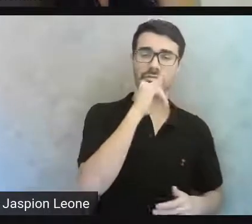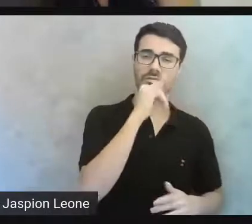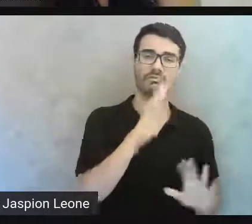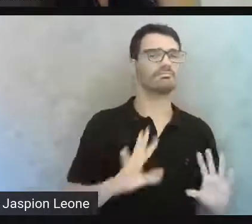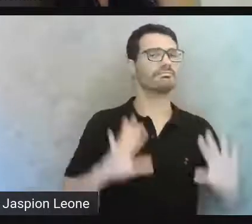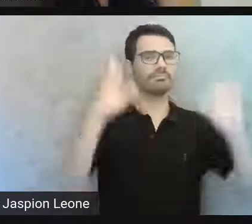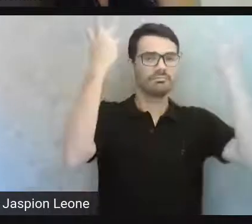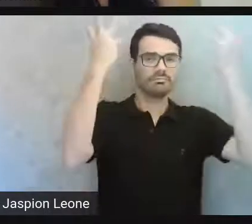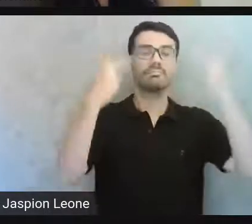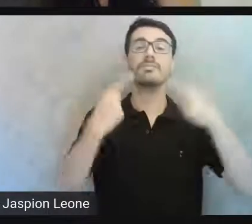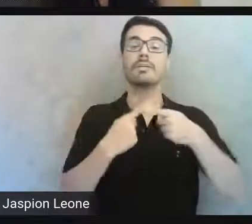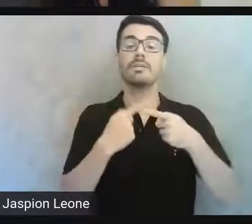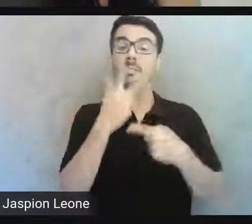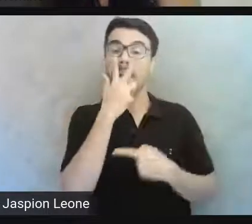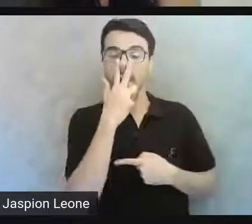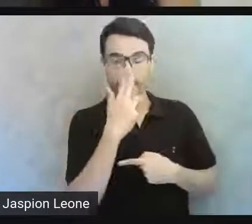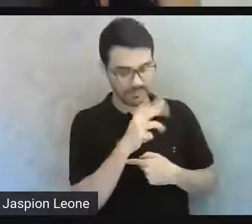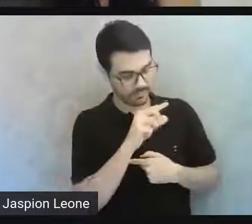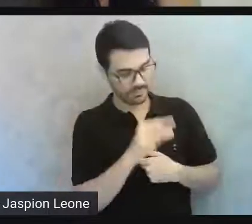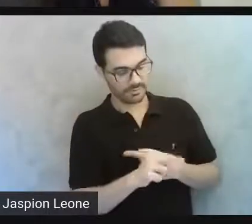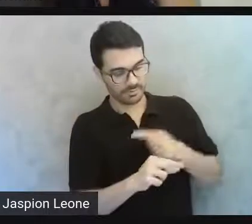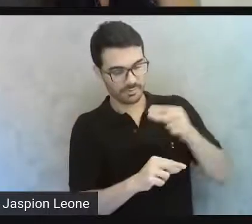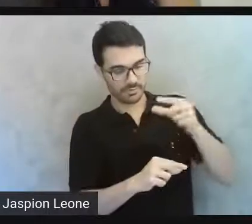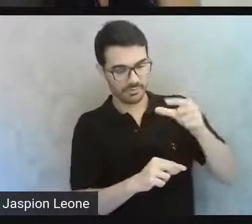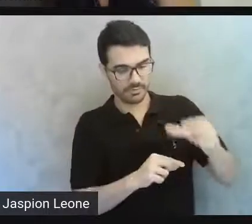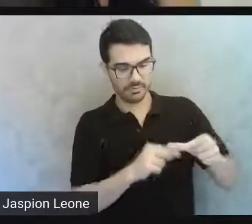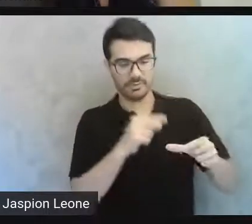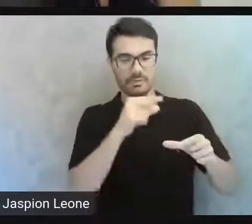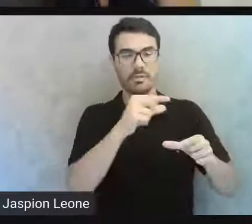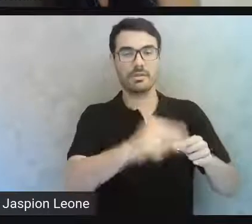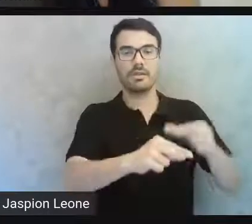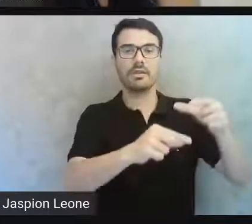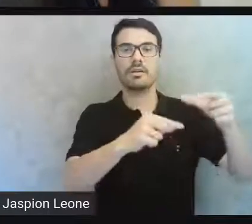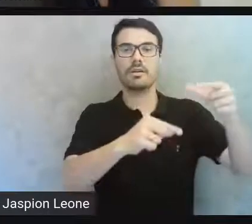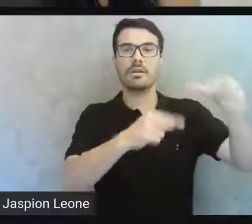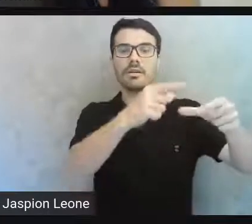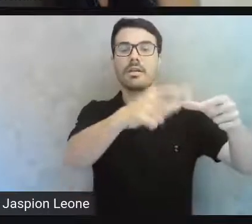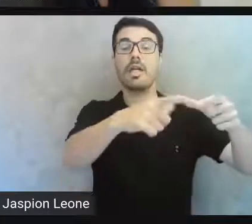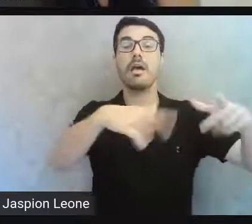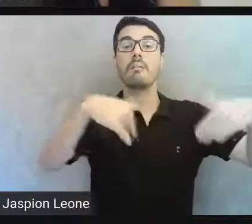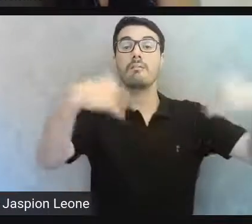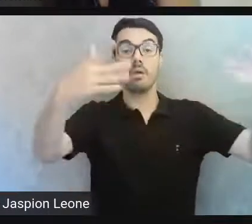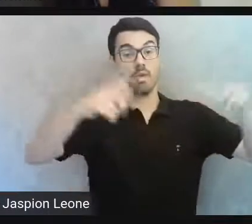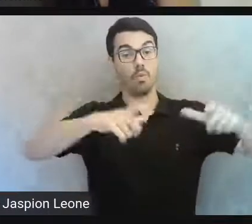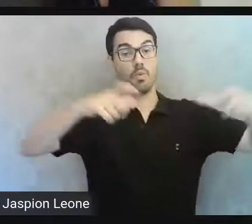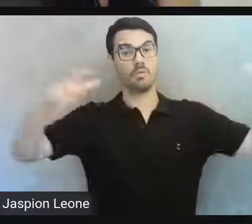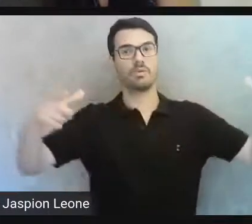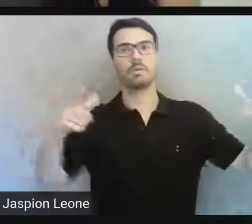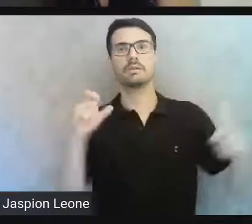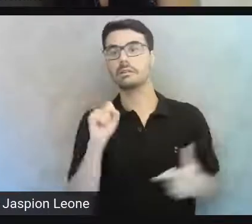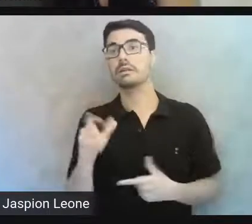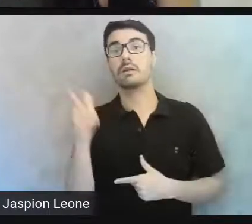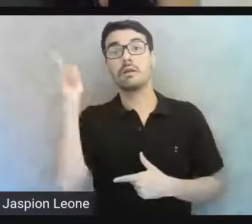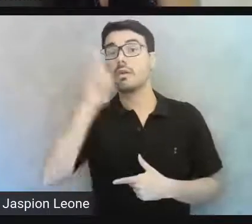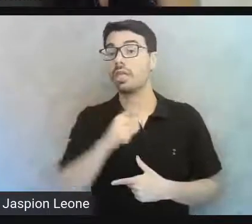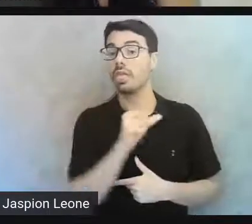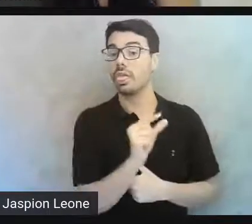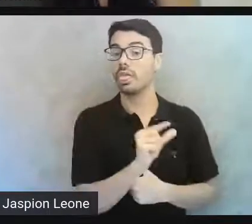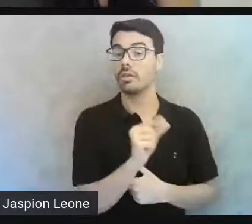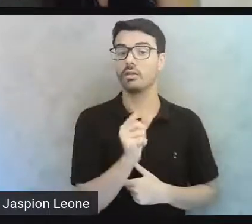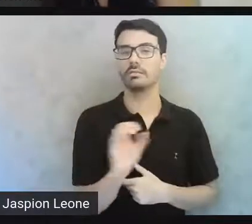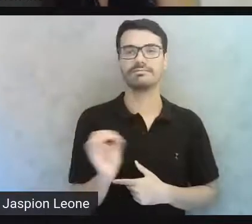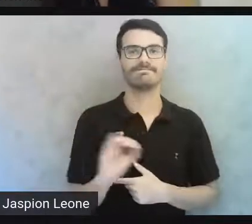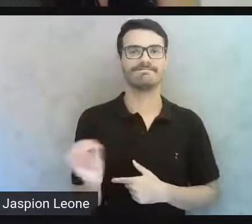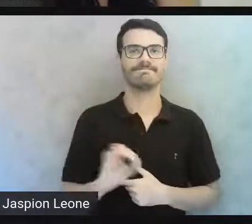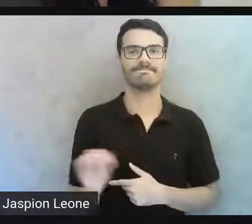são essas pequenas vitórias que vão levar às grandes. Não adianta a gente querer as grandes se a gente não alcança as pequenas. É